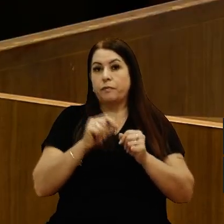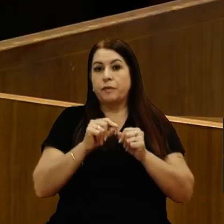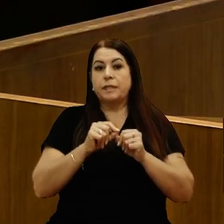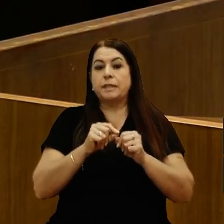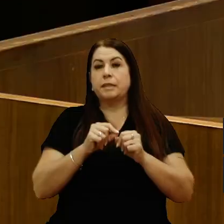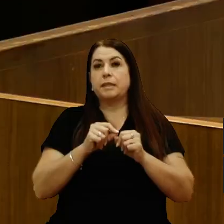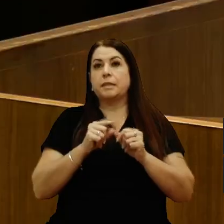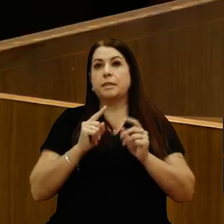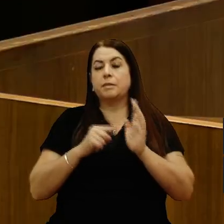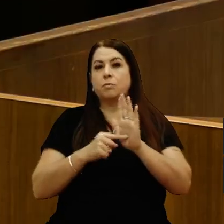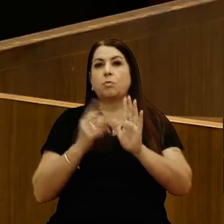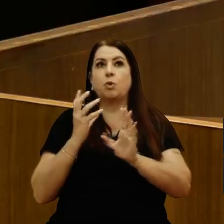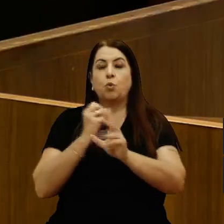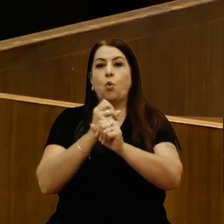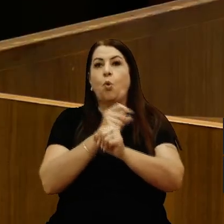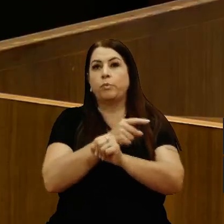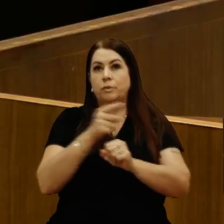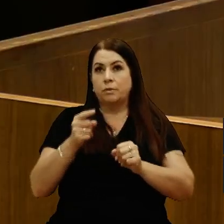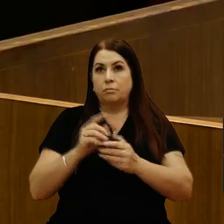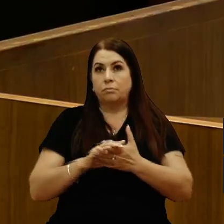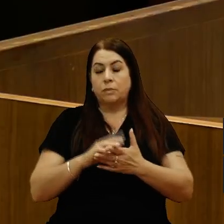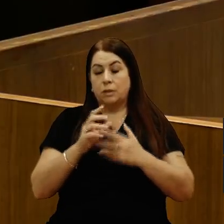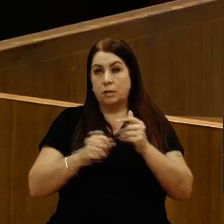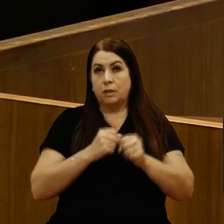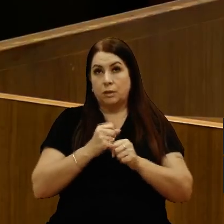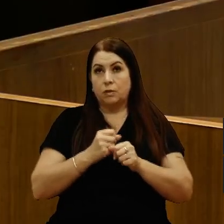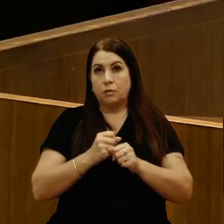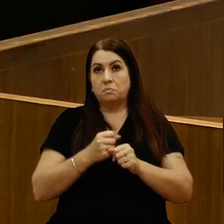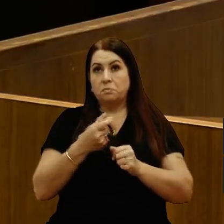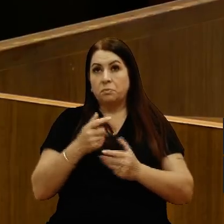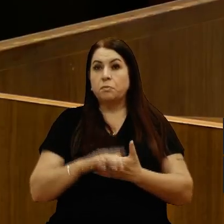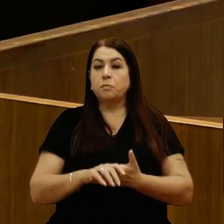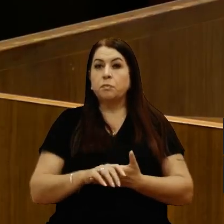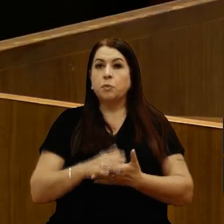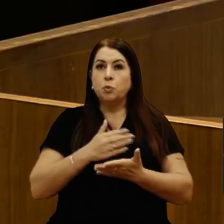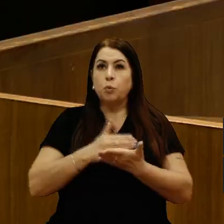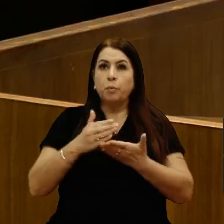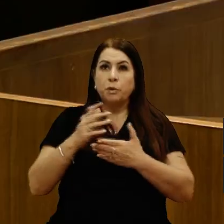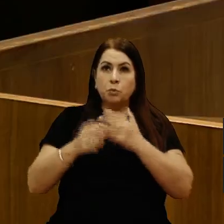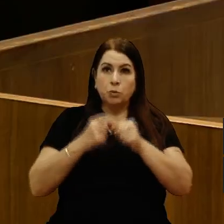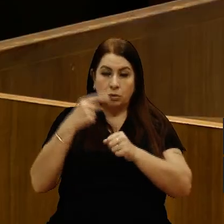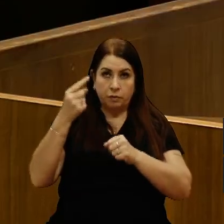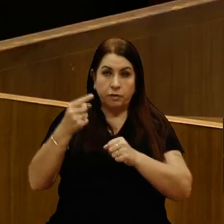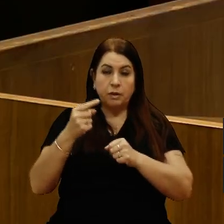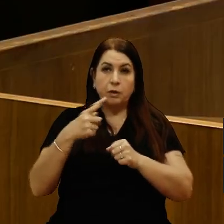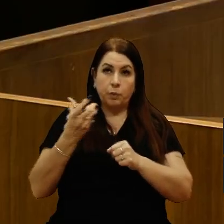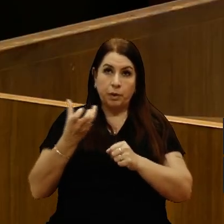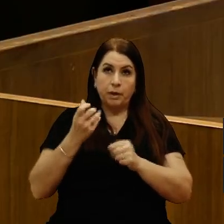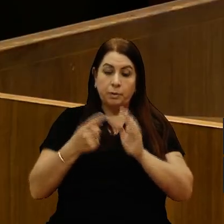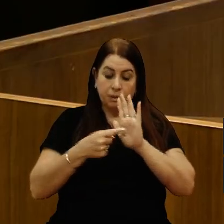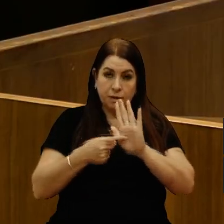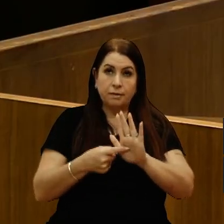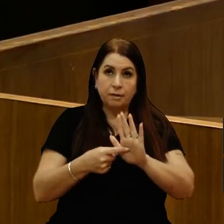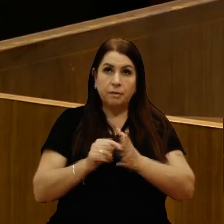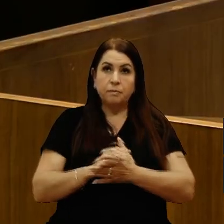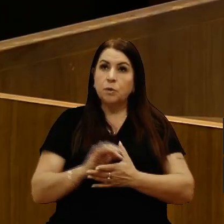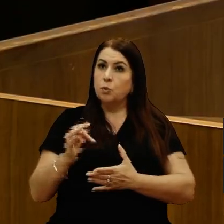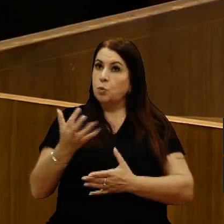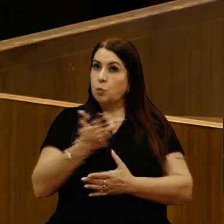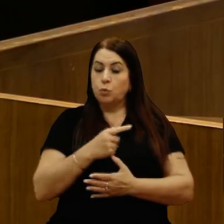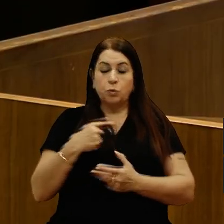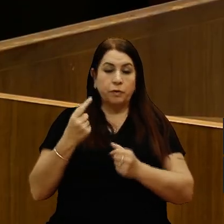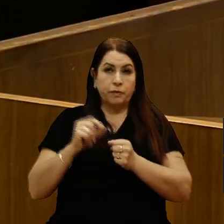uma prestação de contas este ano, mas provavelmente no início do ano que vem eu quero apresentar tudo que